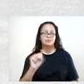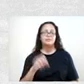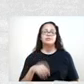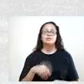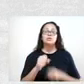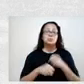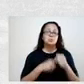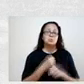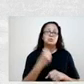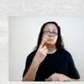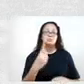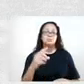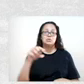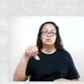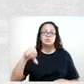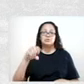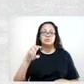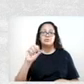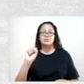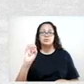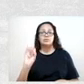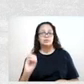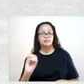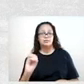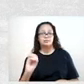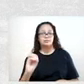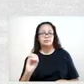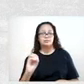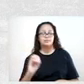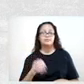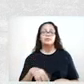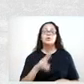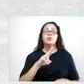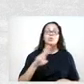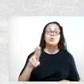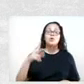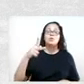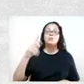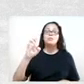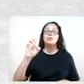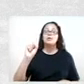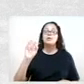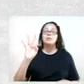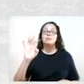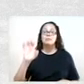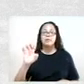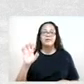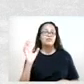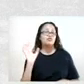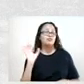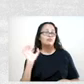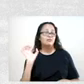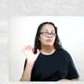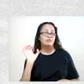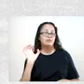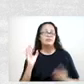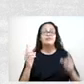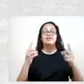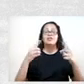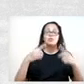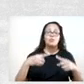de 1980, ela foi chamada de peste gay e provocou muitas ações, né, contra os